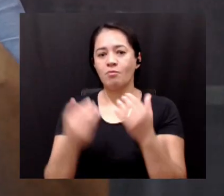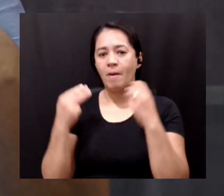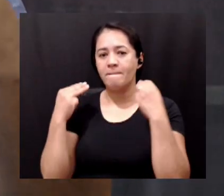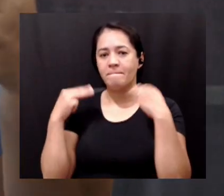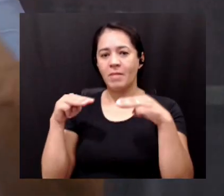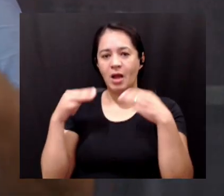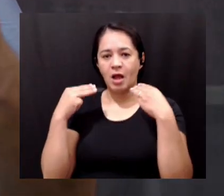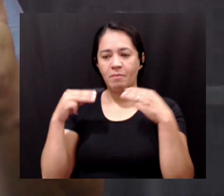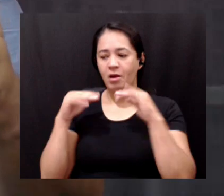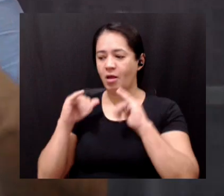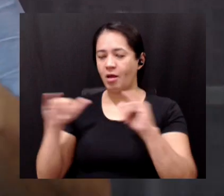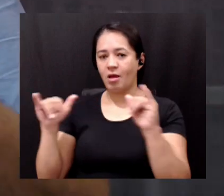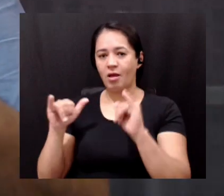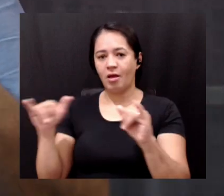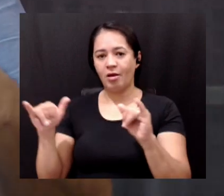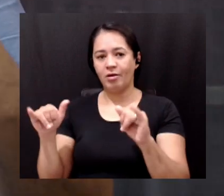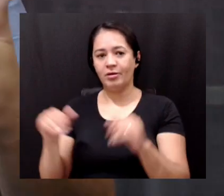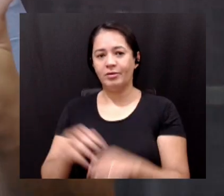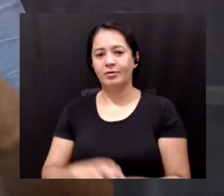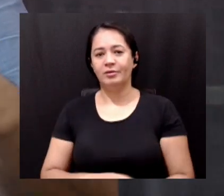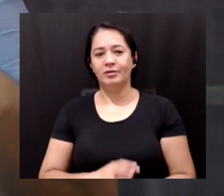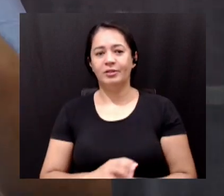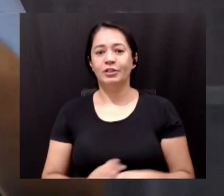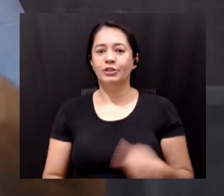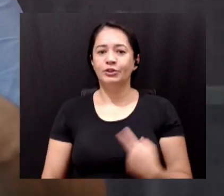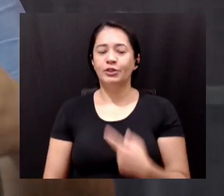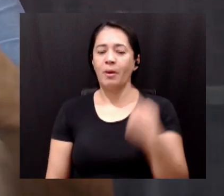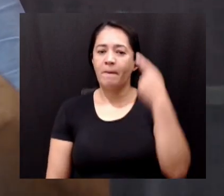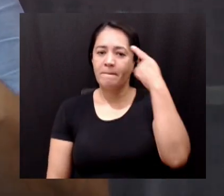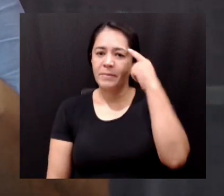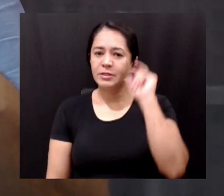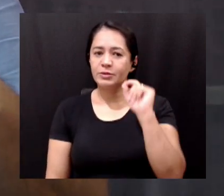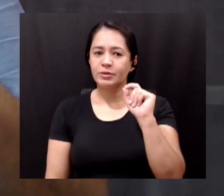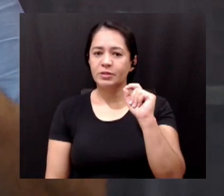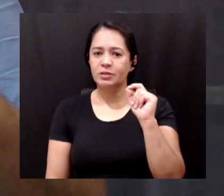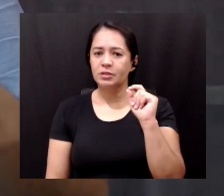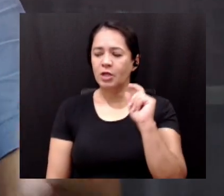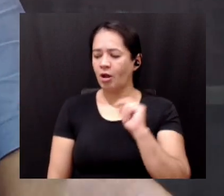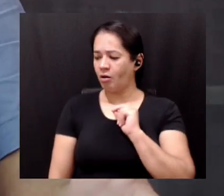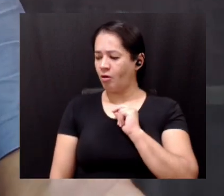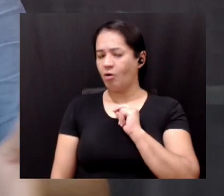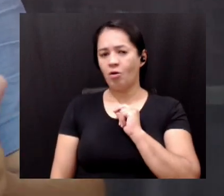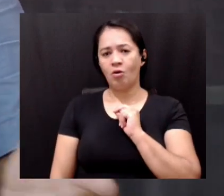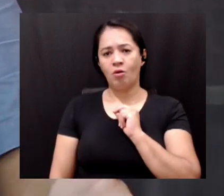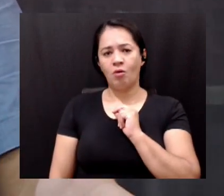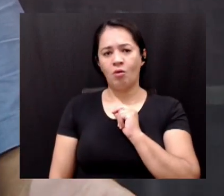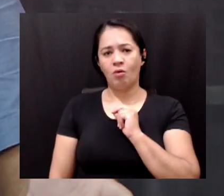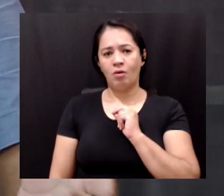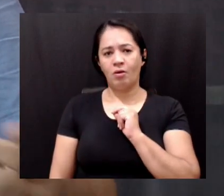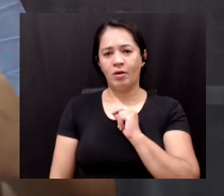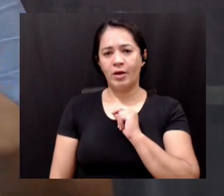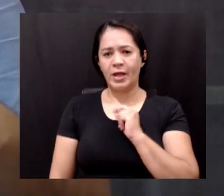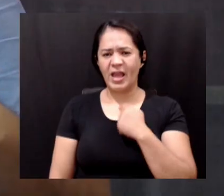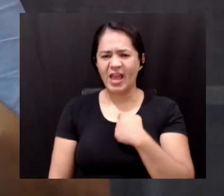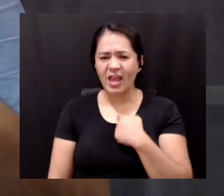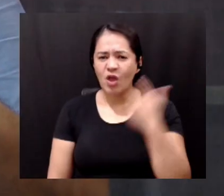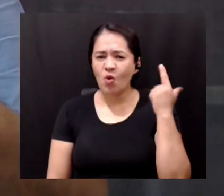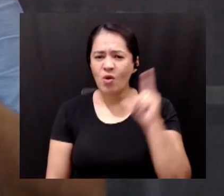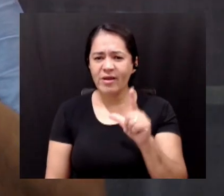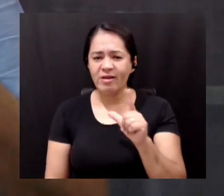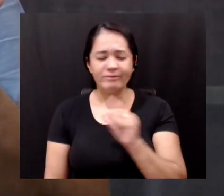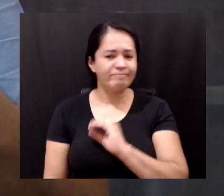gente, logicamente pensando, vai saber, pô, isso daqui eu não vou ganhar, eu não vou ficar rico. Mas por